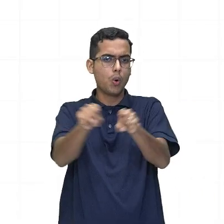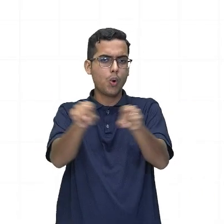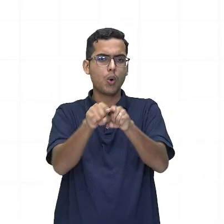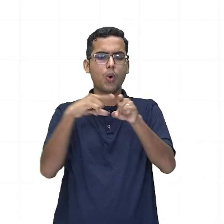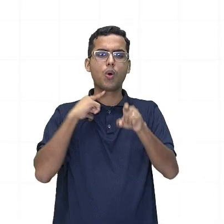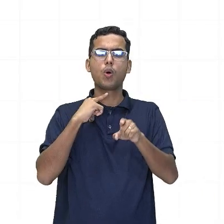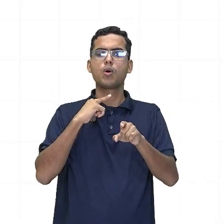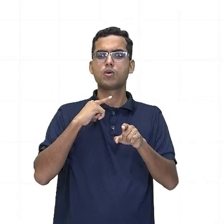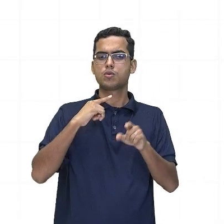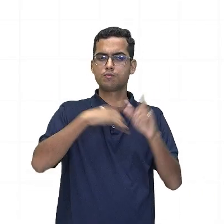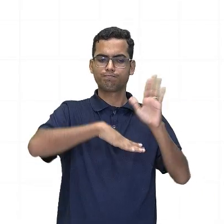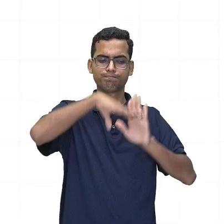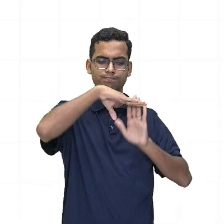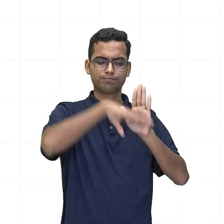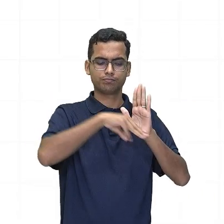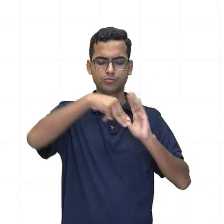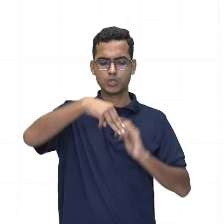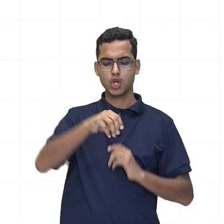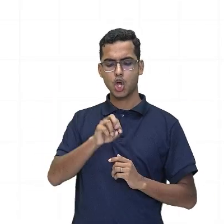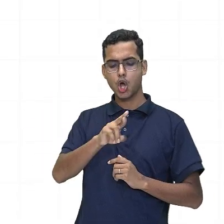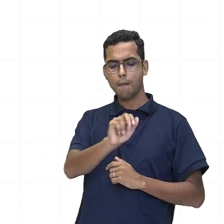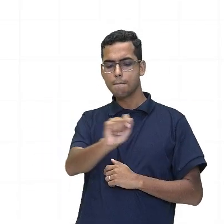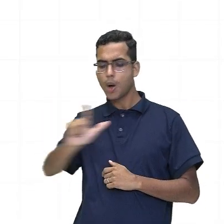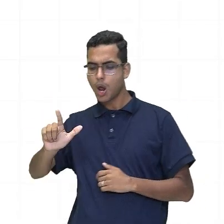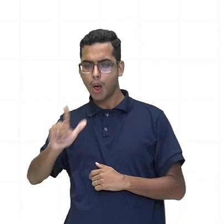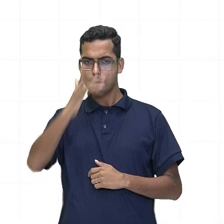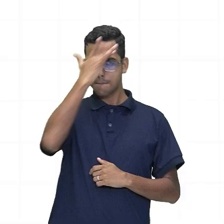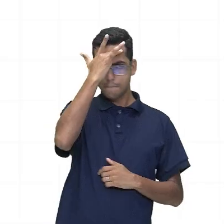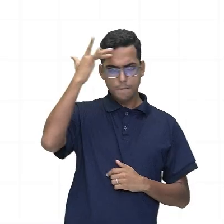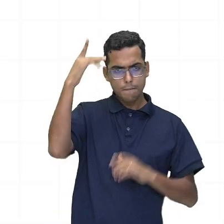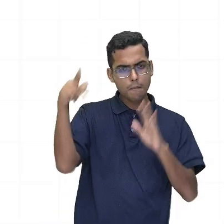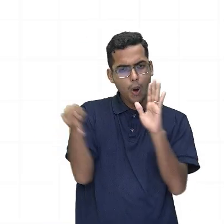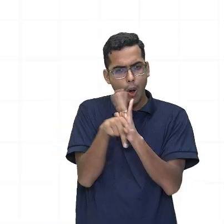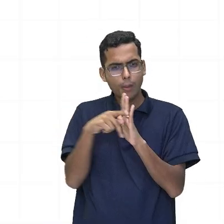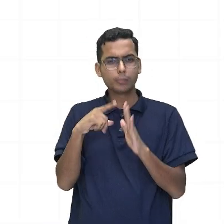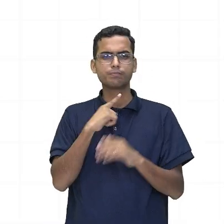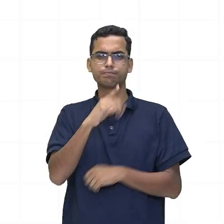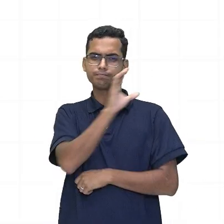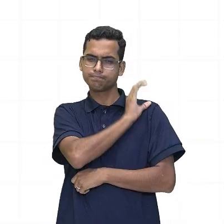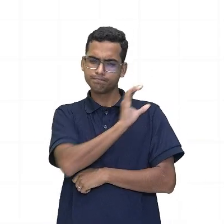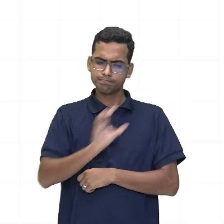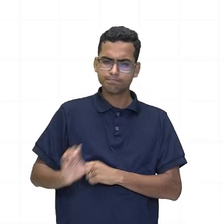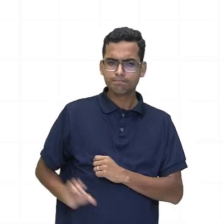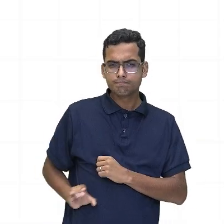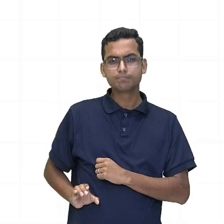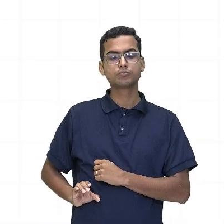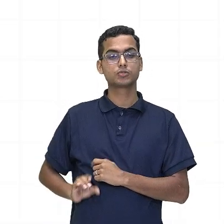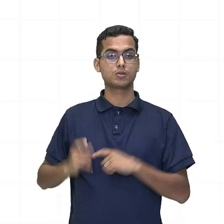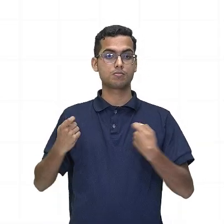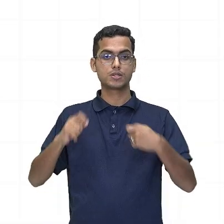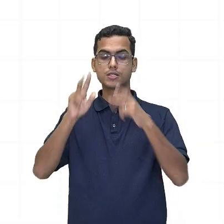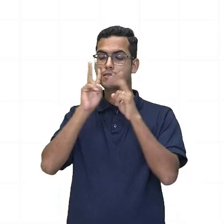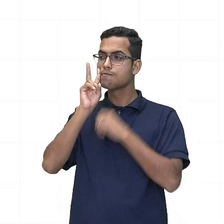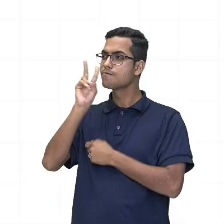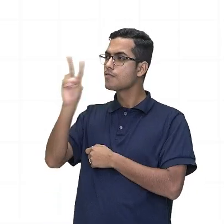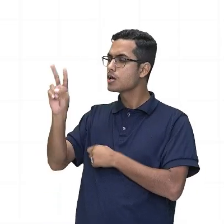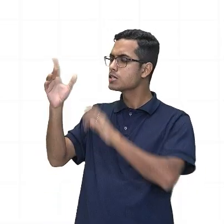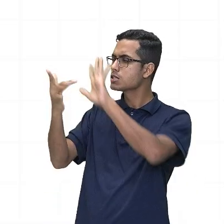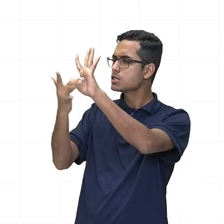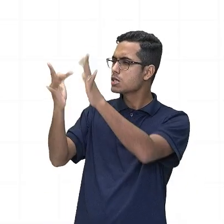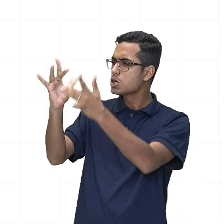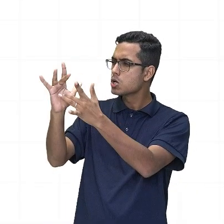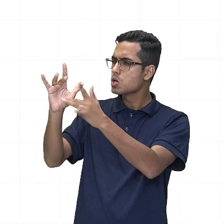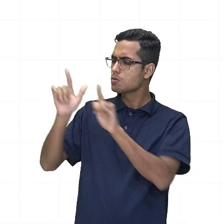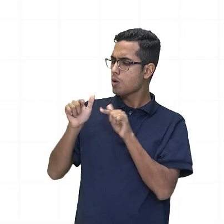norma moral. Ou seja, o cristão, para ele viver de forma ética, ele tem que olhar para Jesus e se perguntar o que Jesus faria